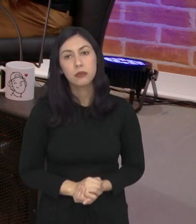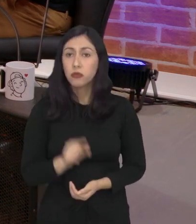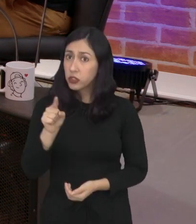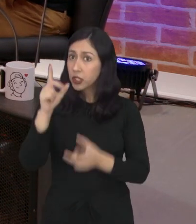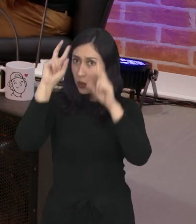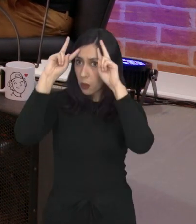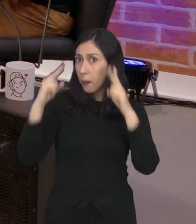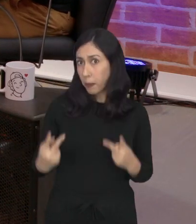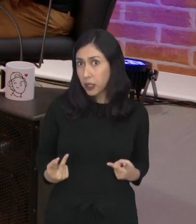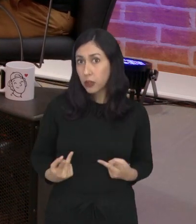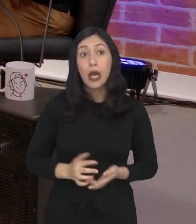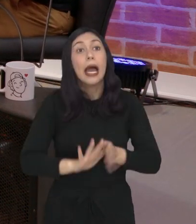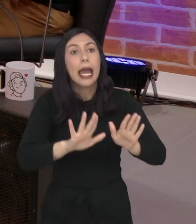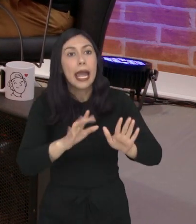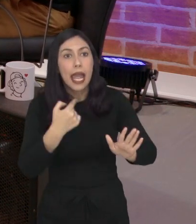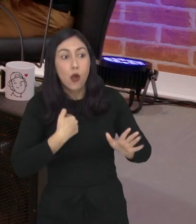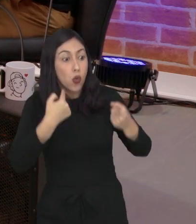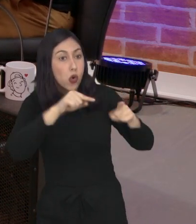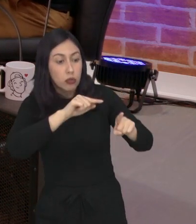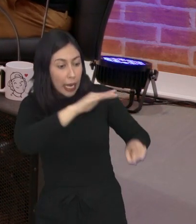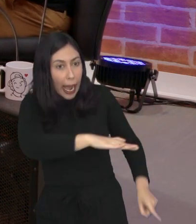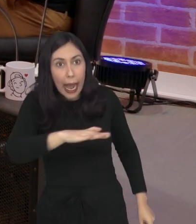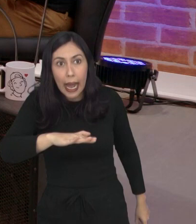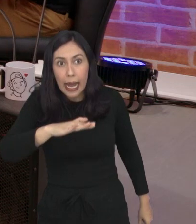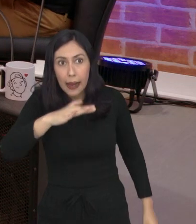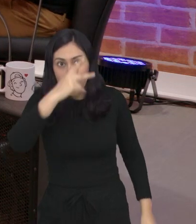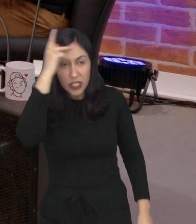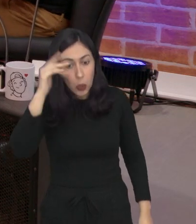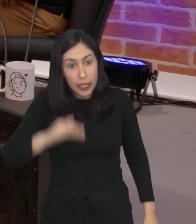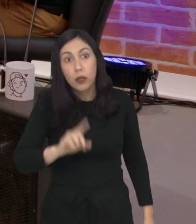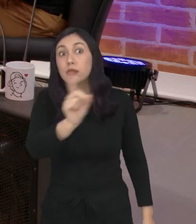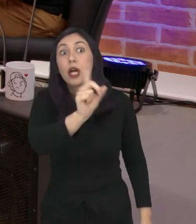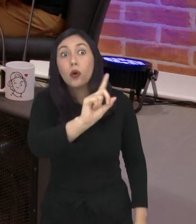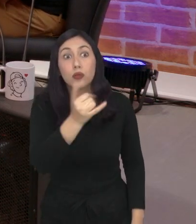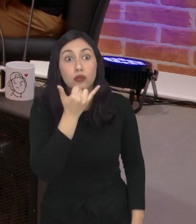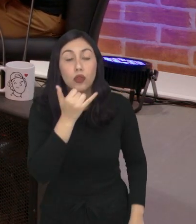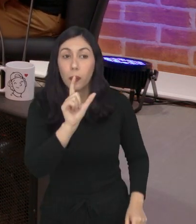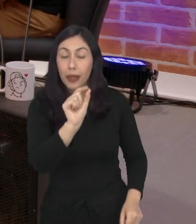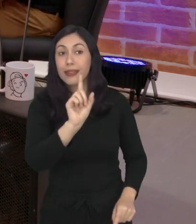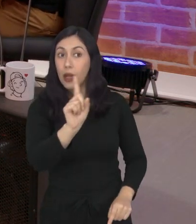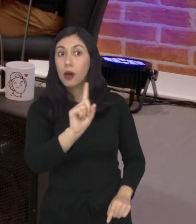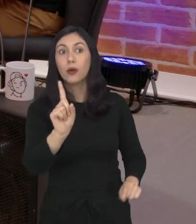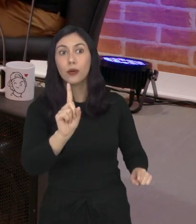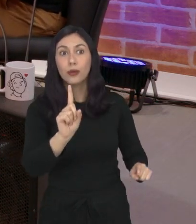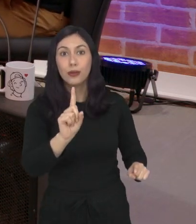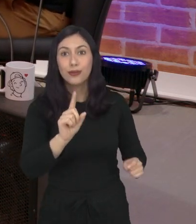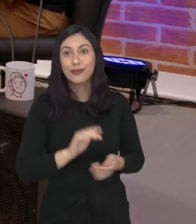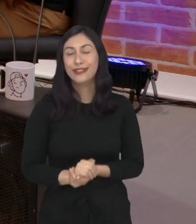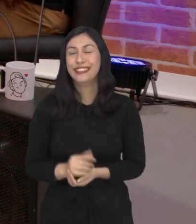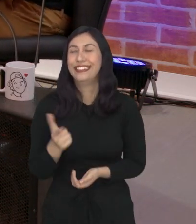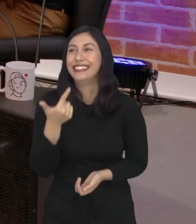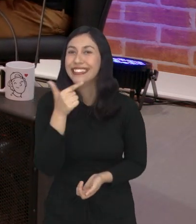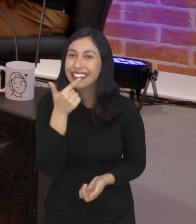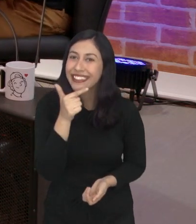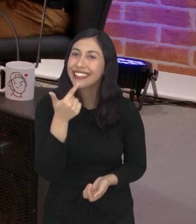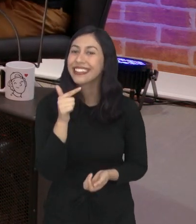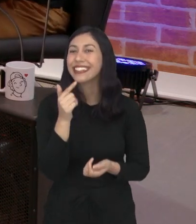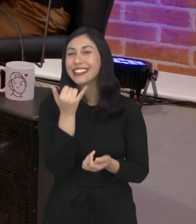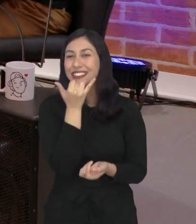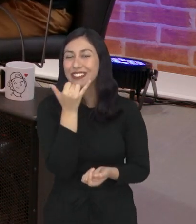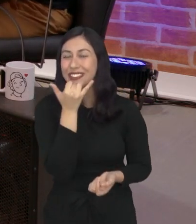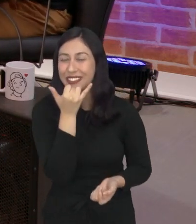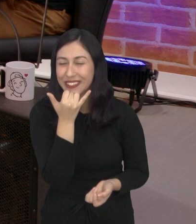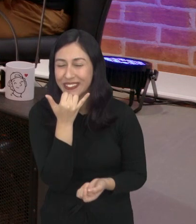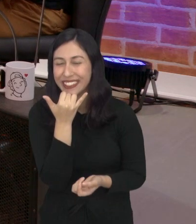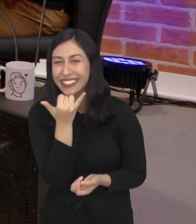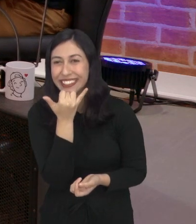É. Então você fazer um humano... Não sou contra, não. Vou deixar bem claro. A minha risada foi muito sincera agora. Desculpa,